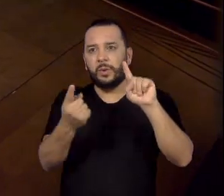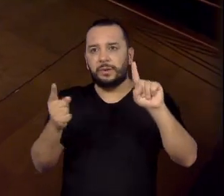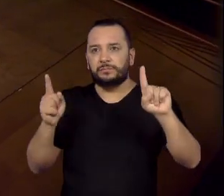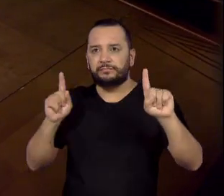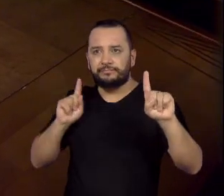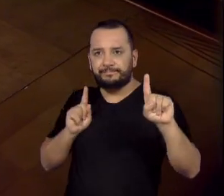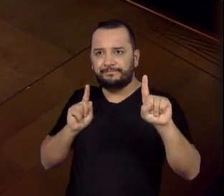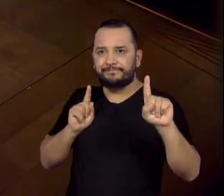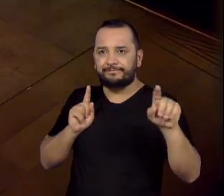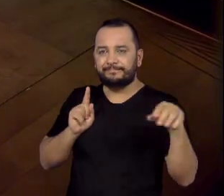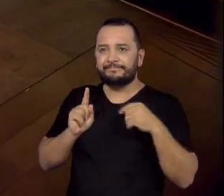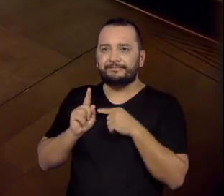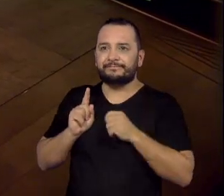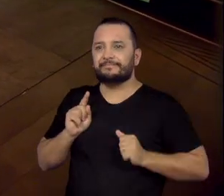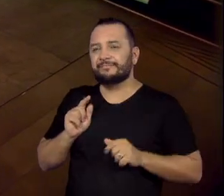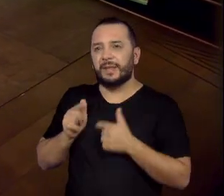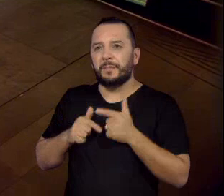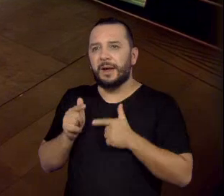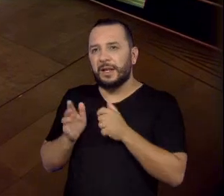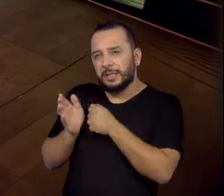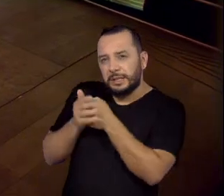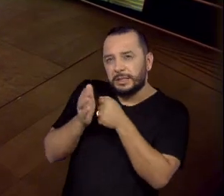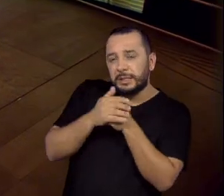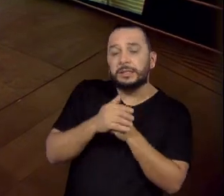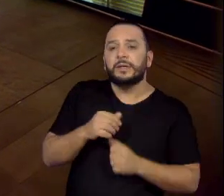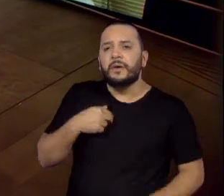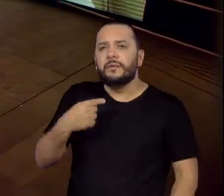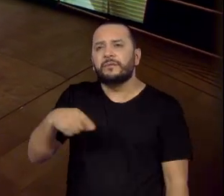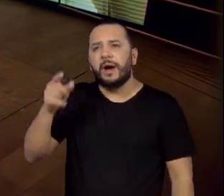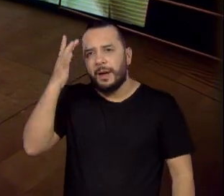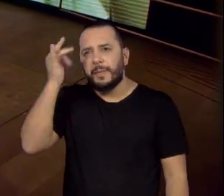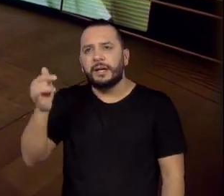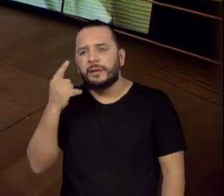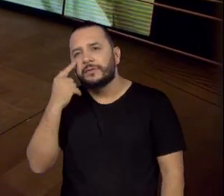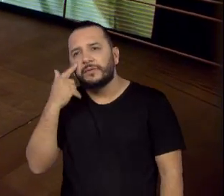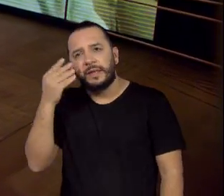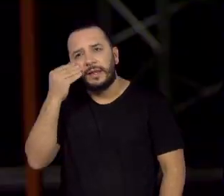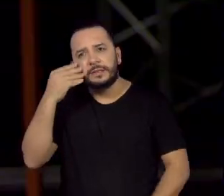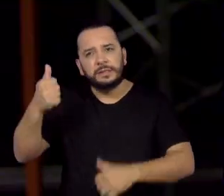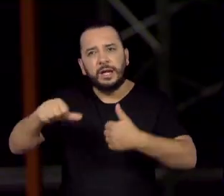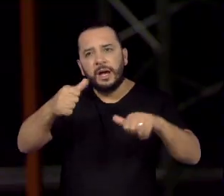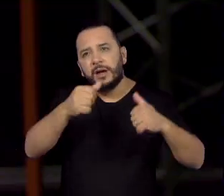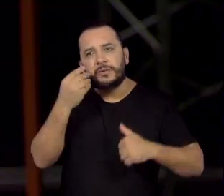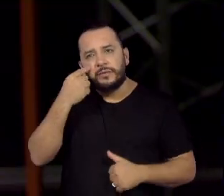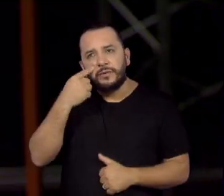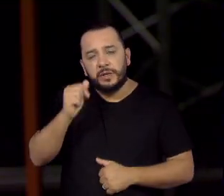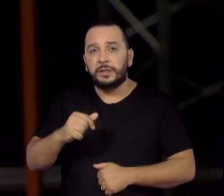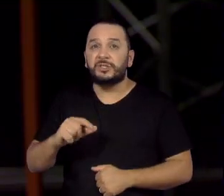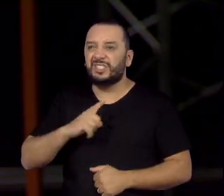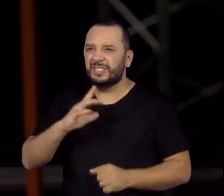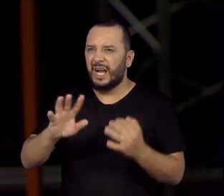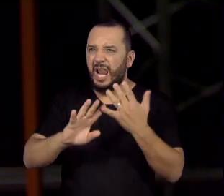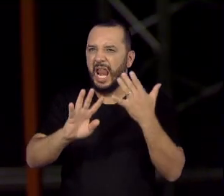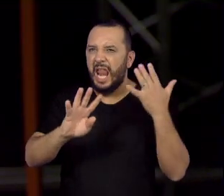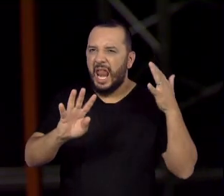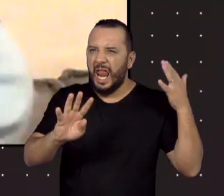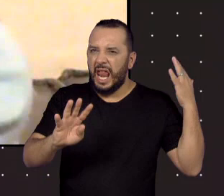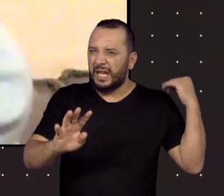Rogantino e você vai ver o homem. Cheguei no café, tinha uma fila na rua, ia embora.